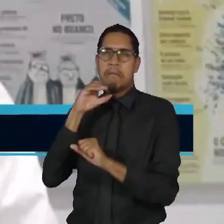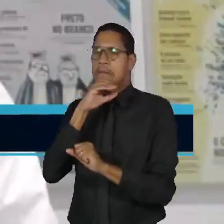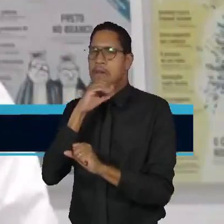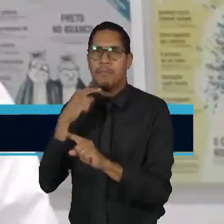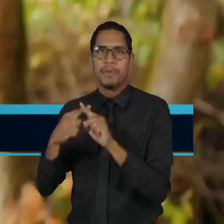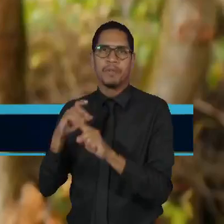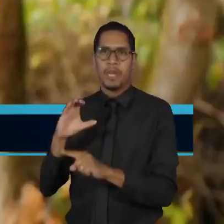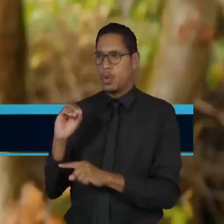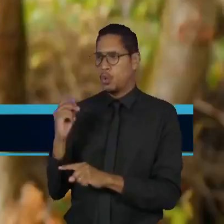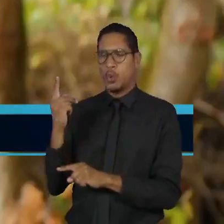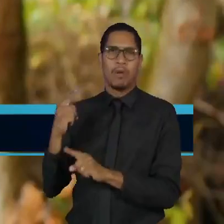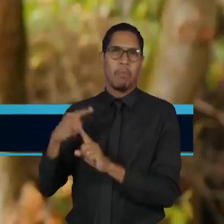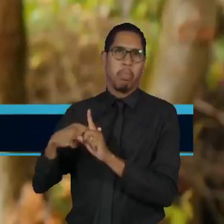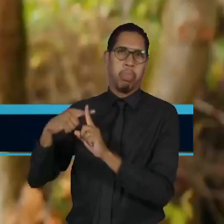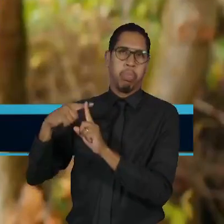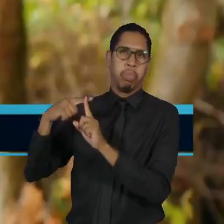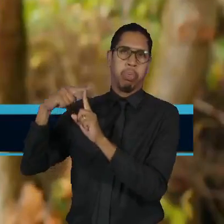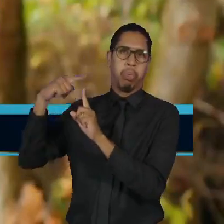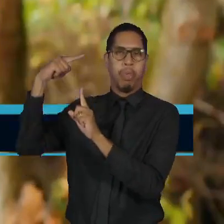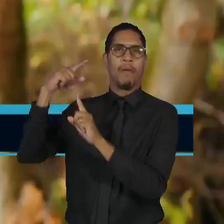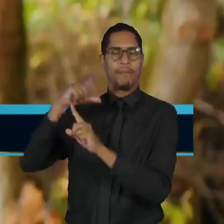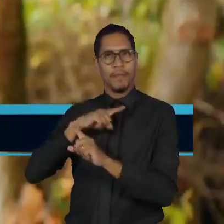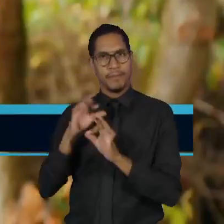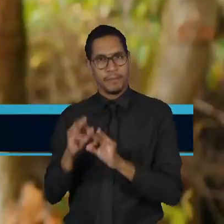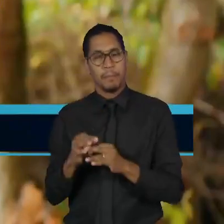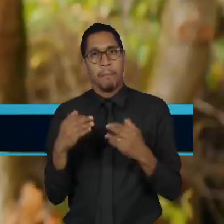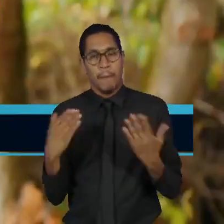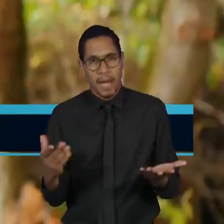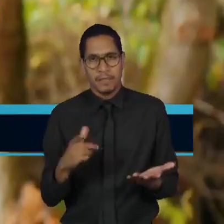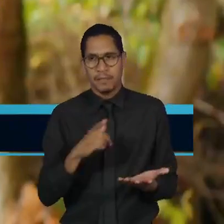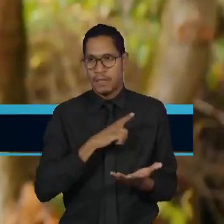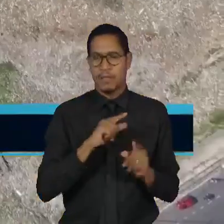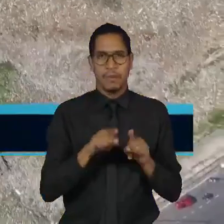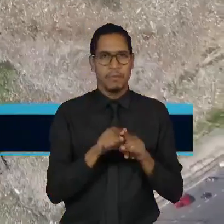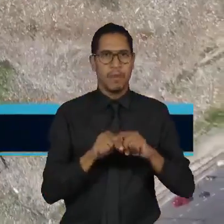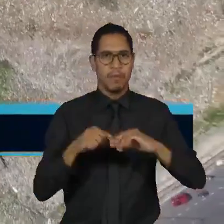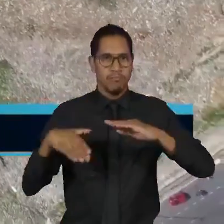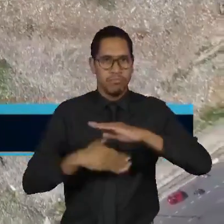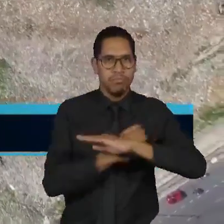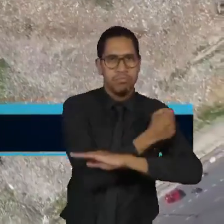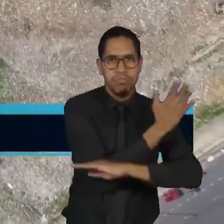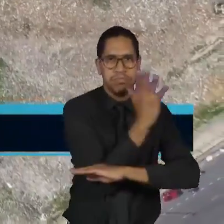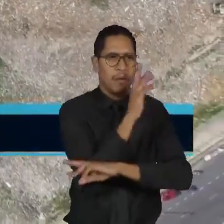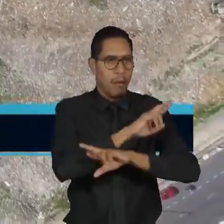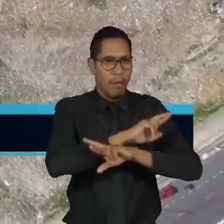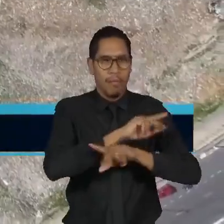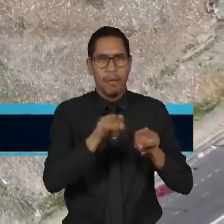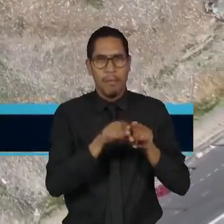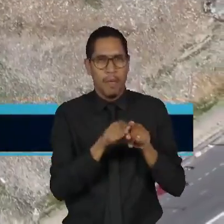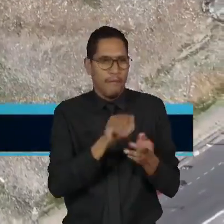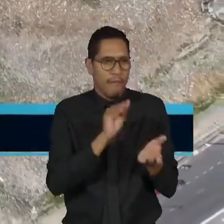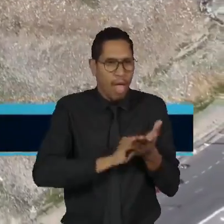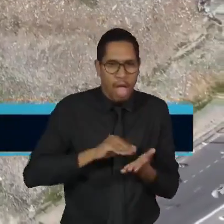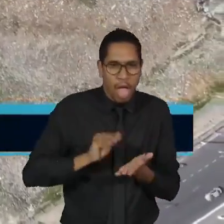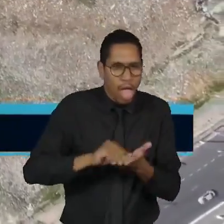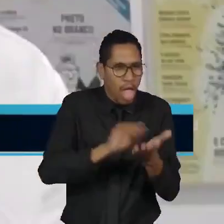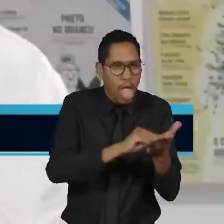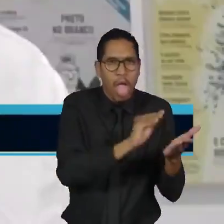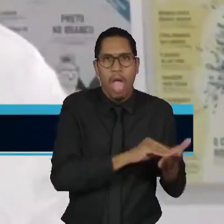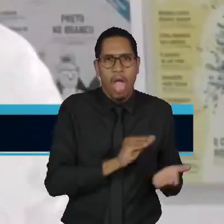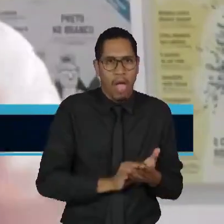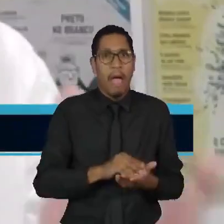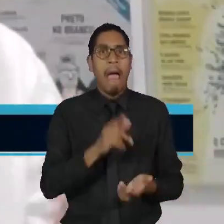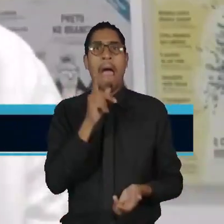de colapso de biodiversidade. Ela também é uma crise hídrica, vai faltar água no planeta.